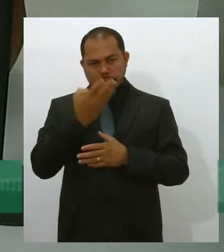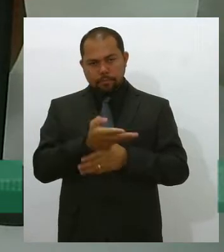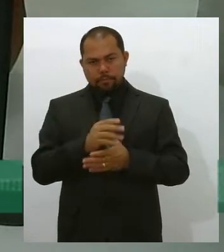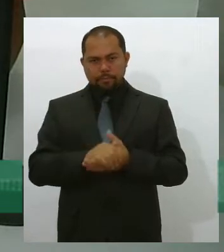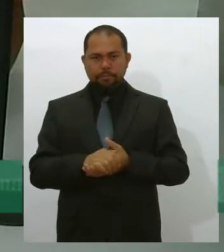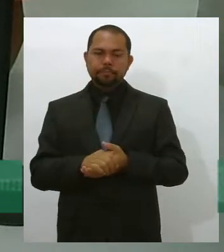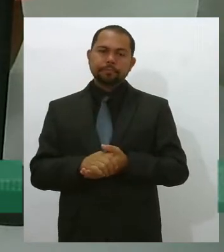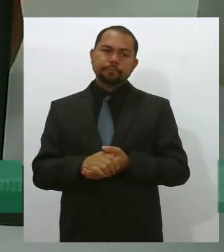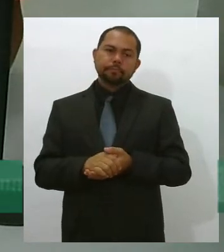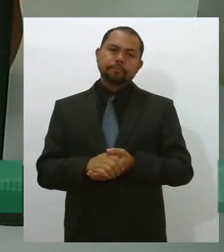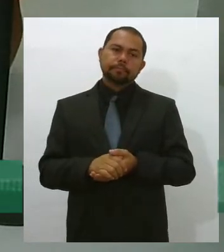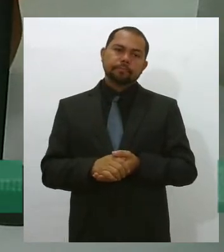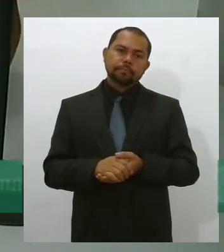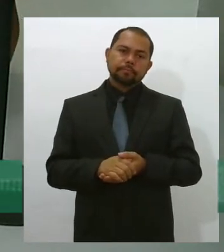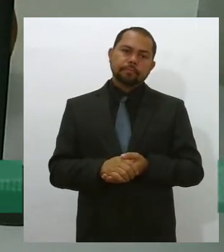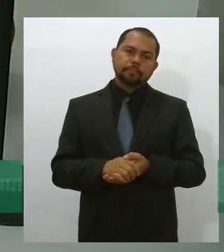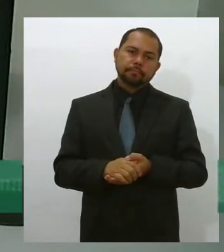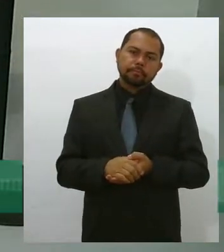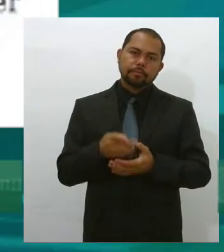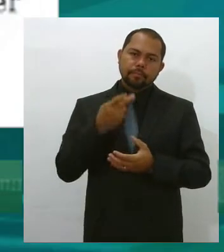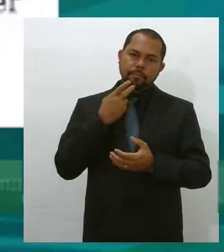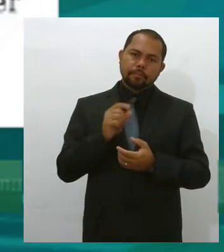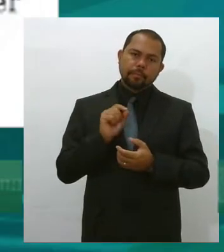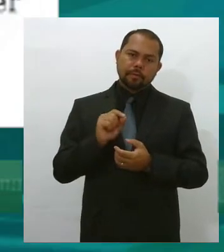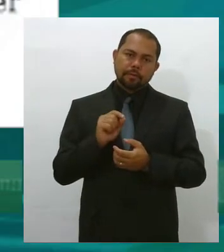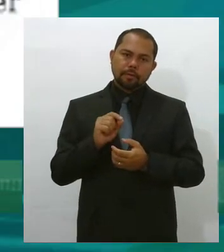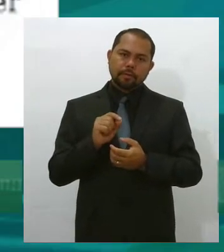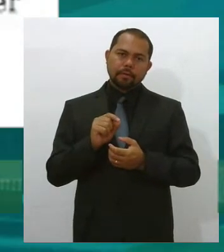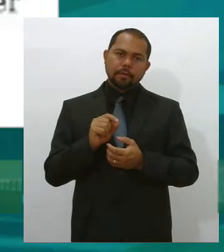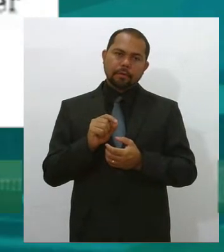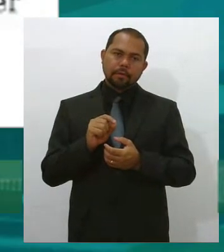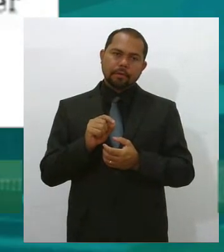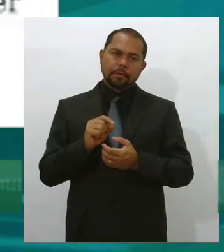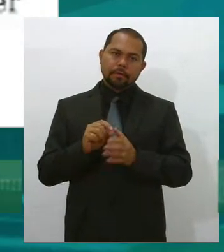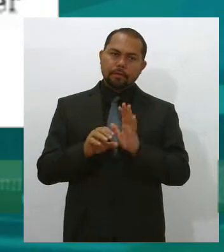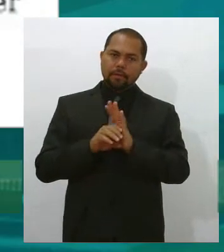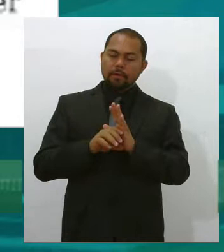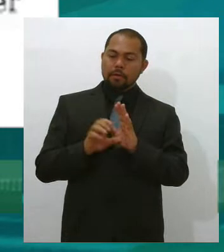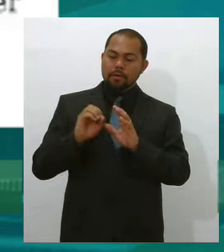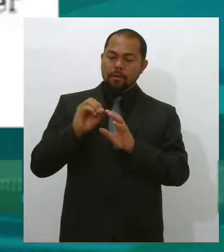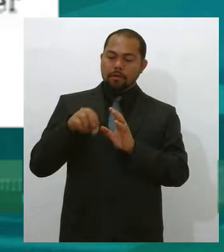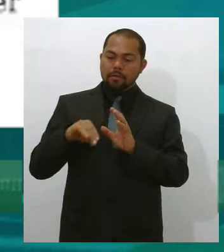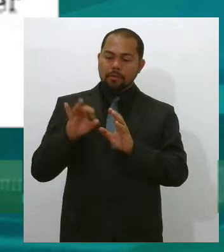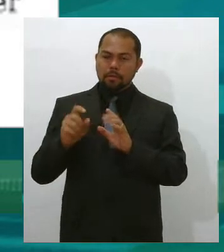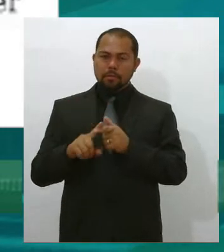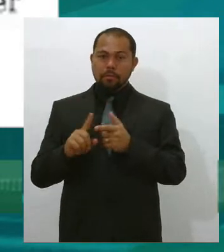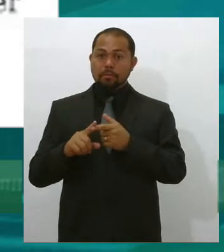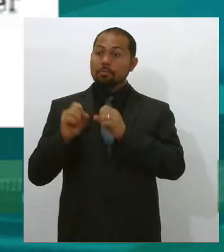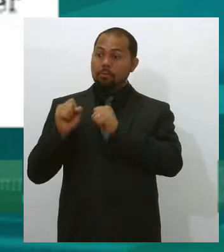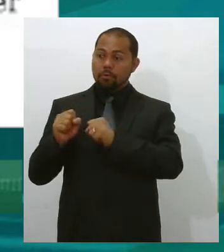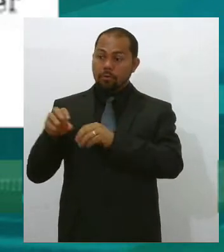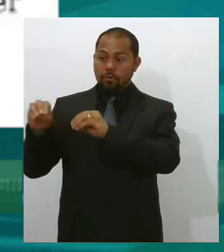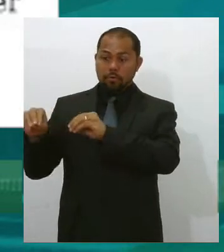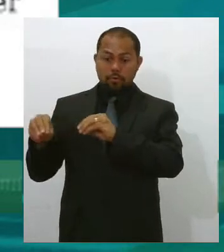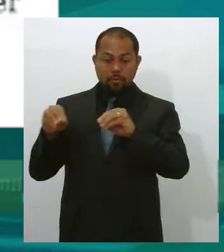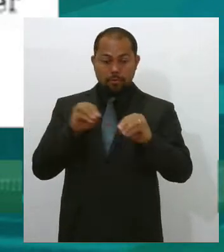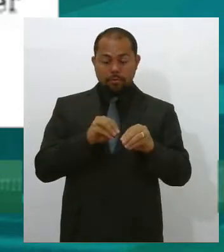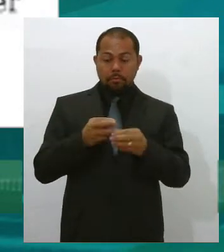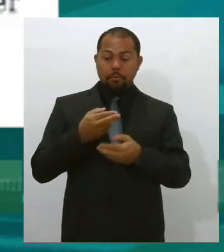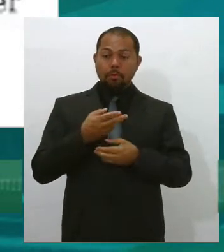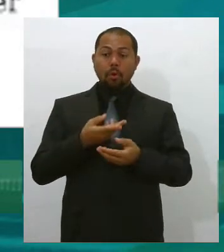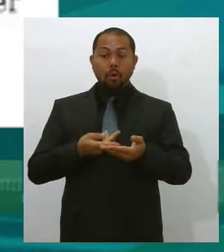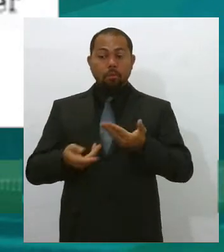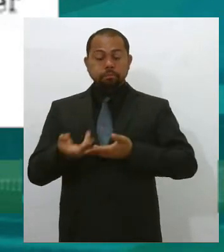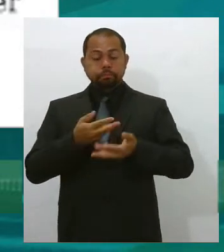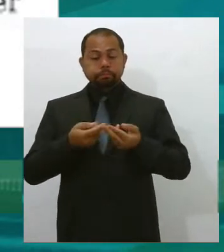que ela identifica que as concessionárias e permissionárias poderão transferir comercializar o CD o tempo